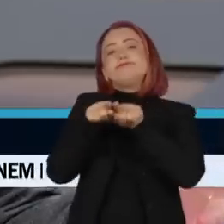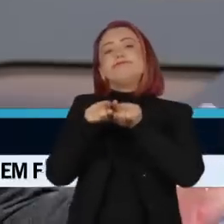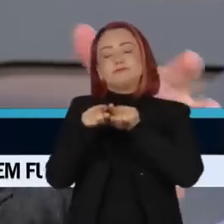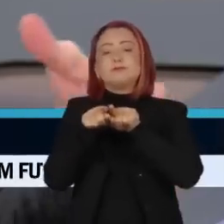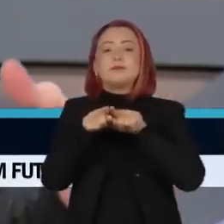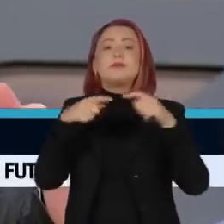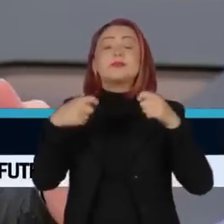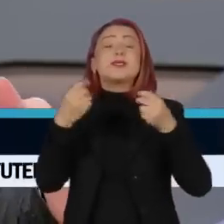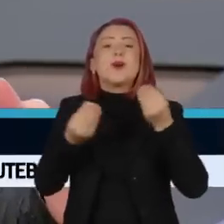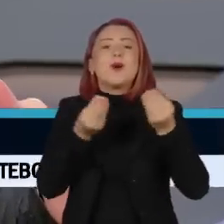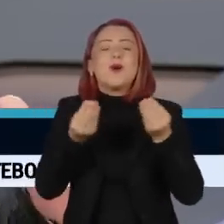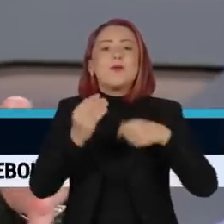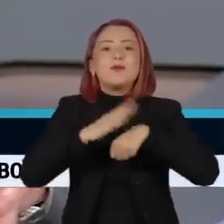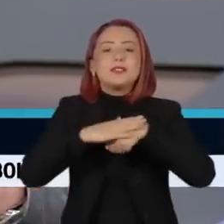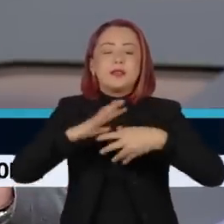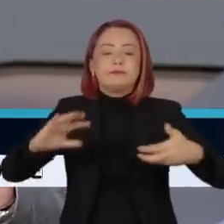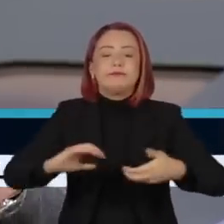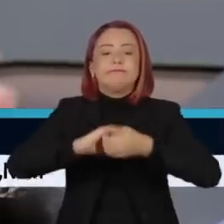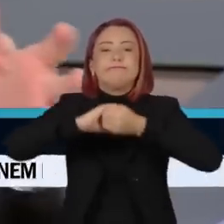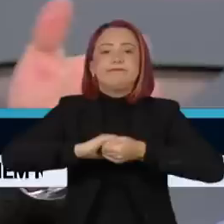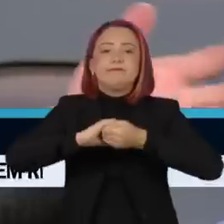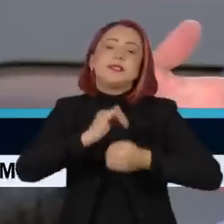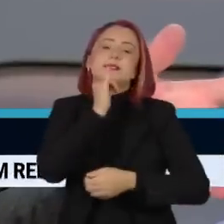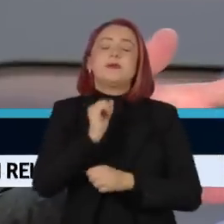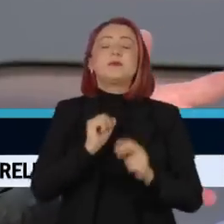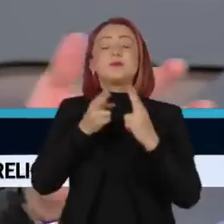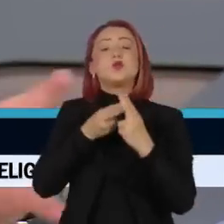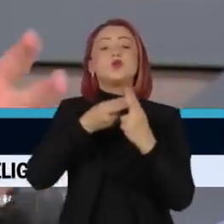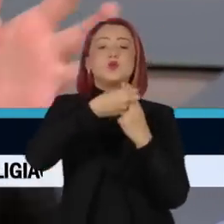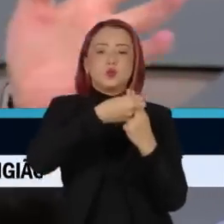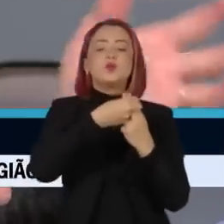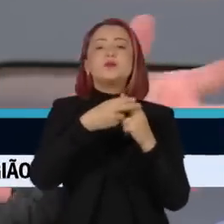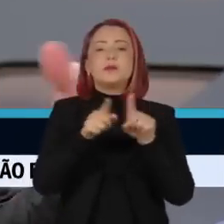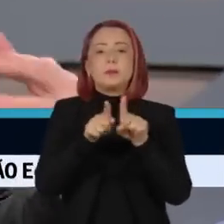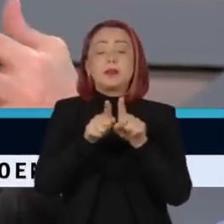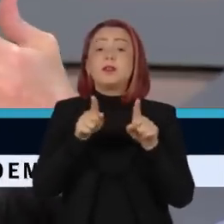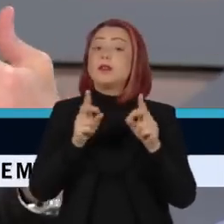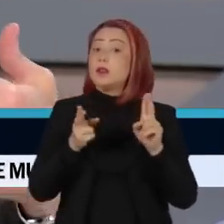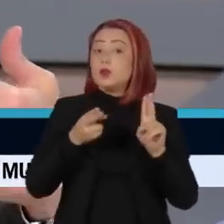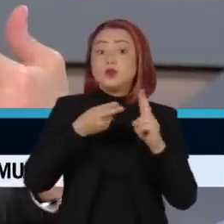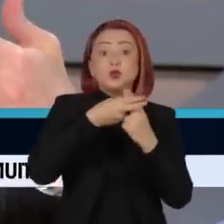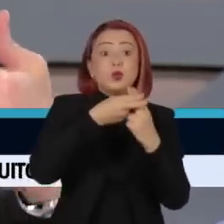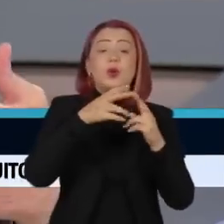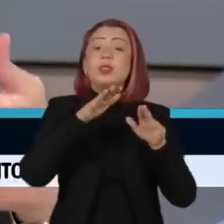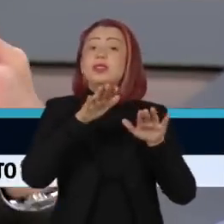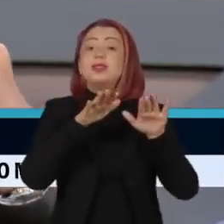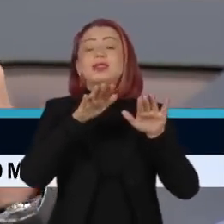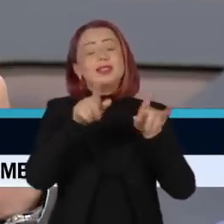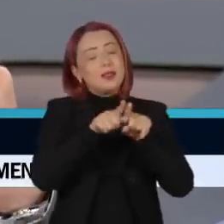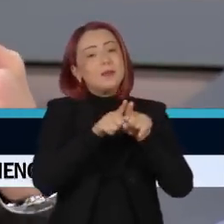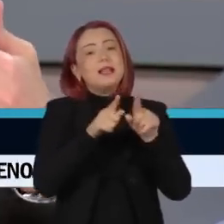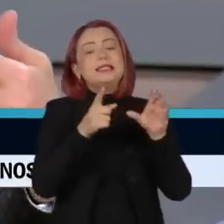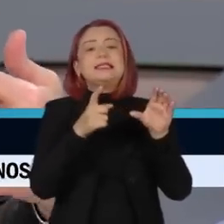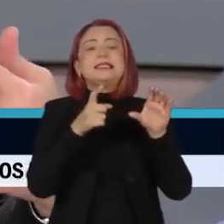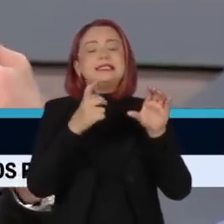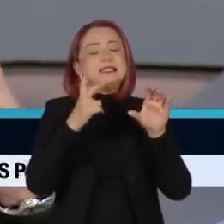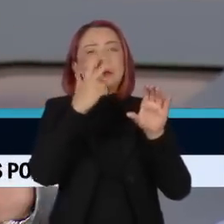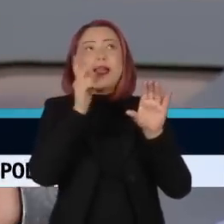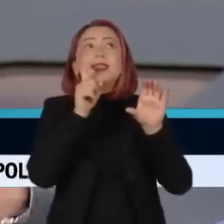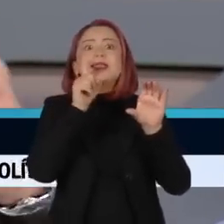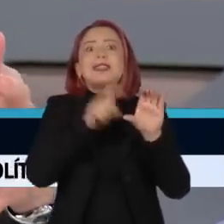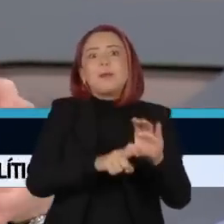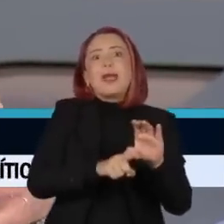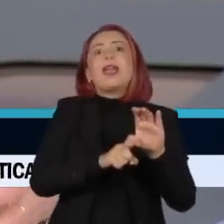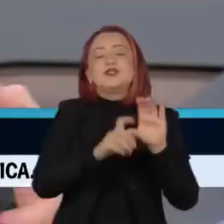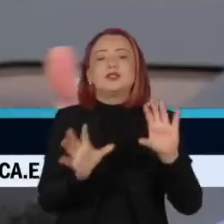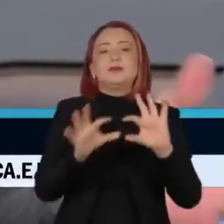estabelecer esse acordo para fazer essa reforma. O SUS, o Sistema Único de Saúde, depende de um acordo entre estados, municípios e o governo